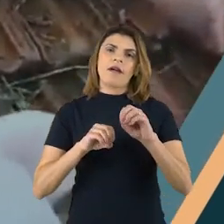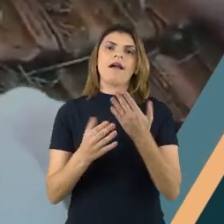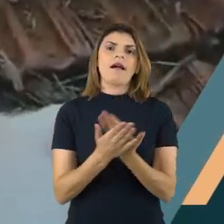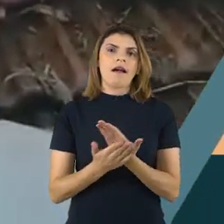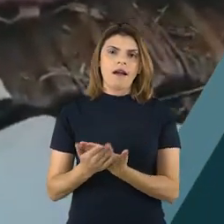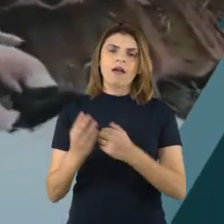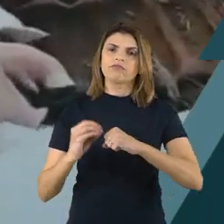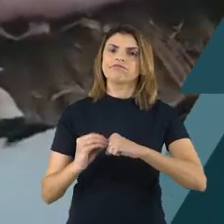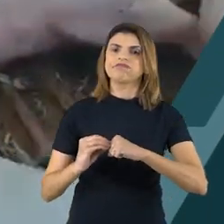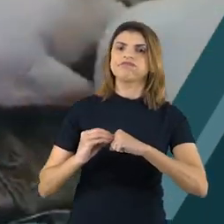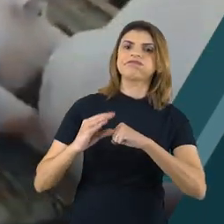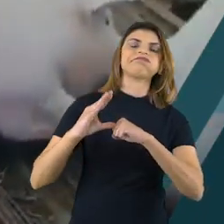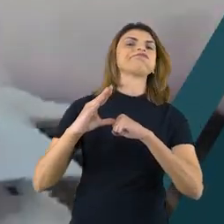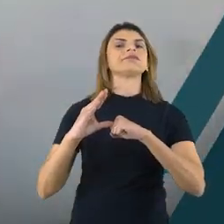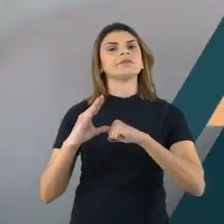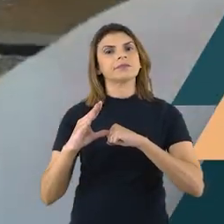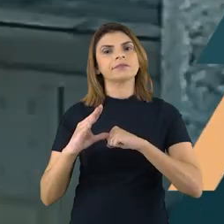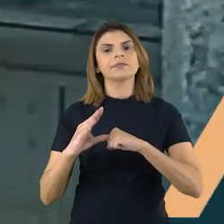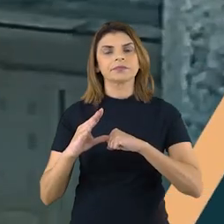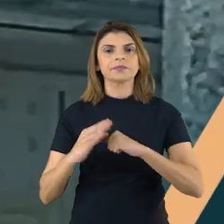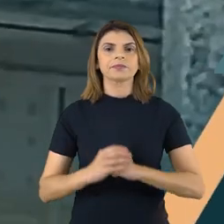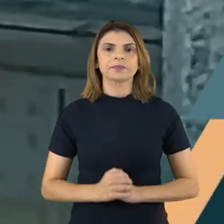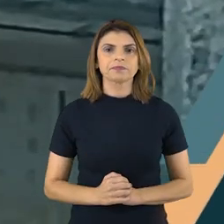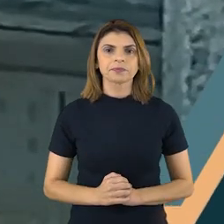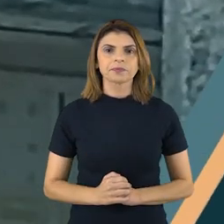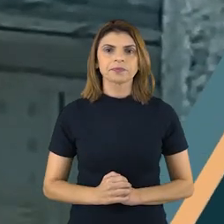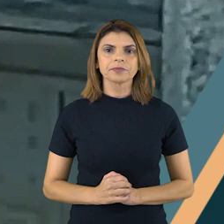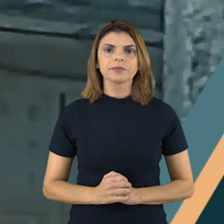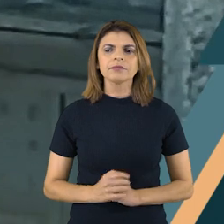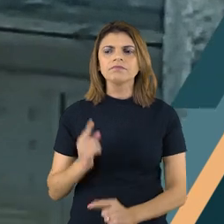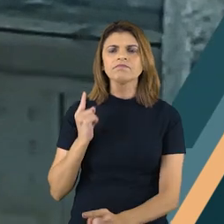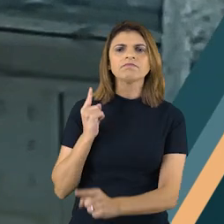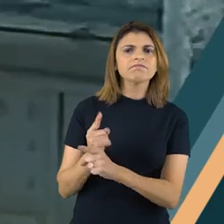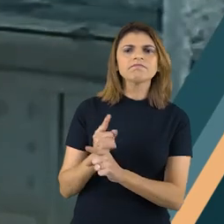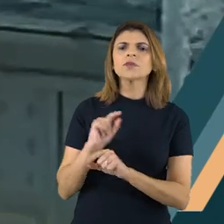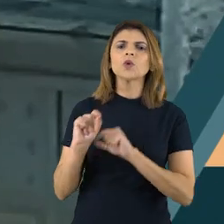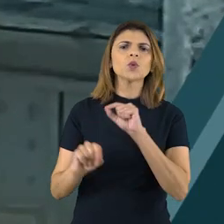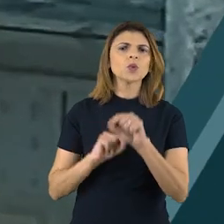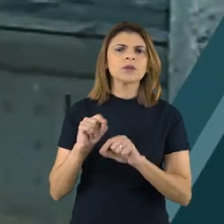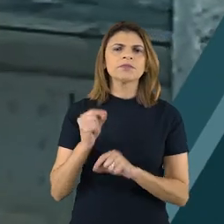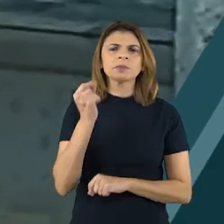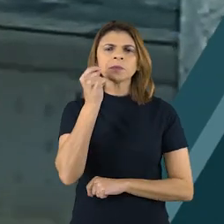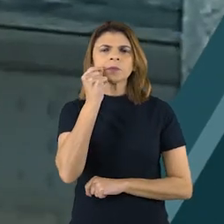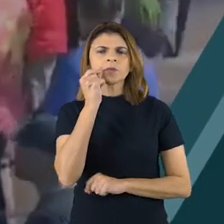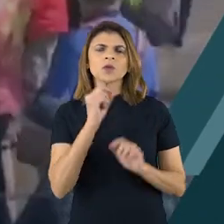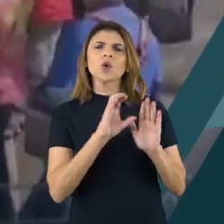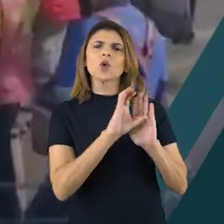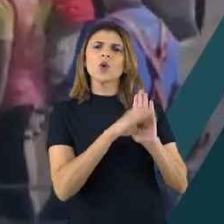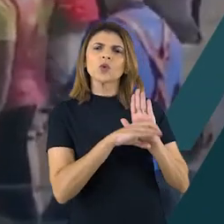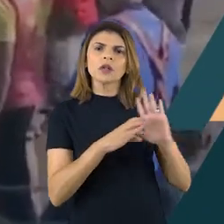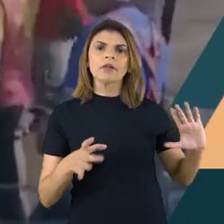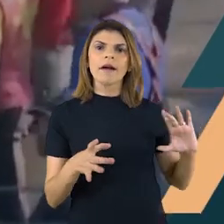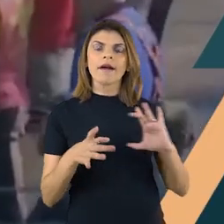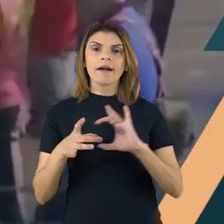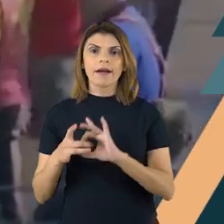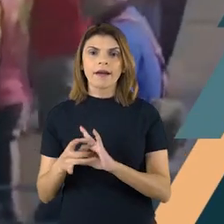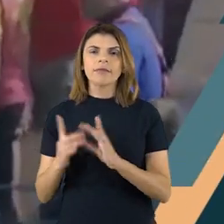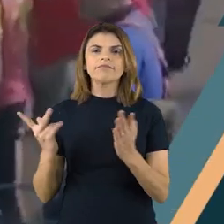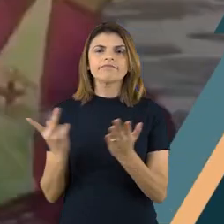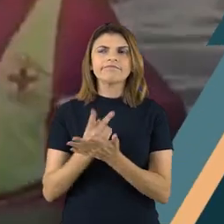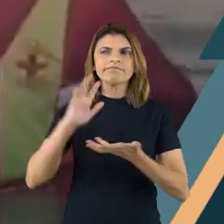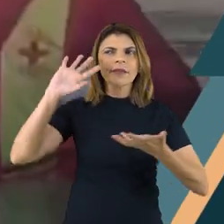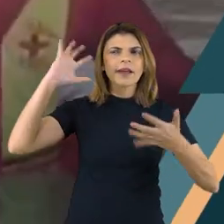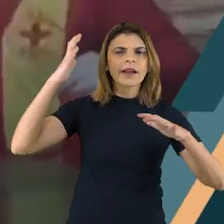9 aulas que irão aprimorar seus conhecimentos. Vamos explicar o conceito de leptospirose, correlacioná-lo